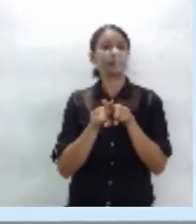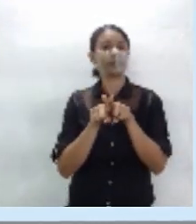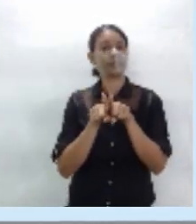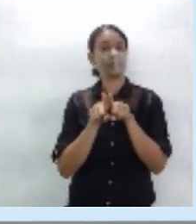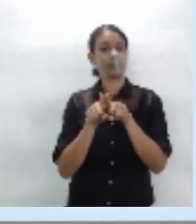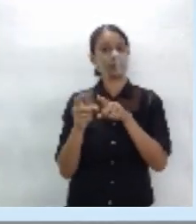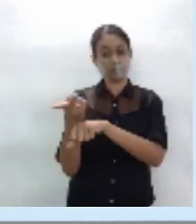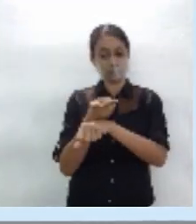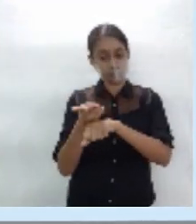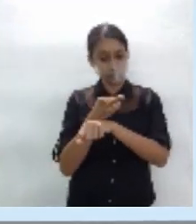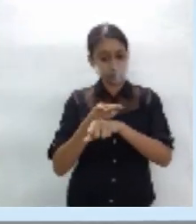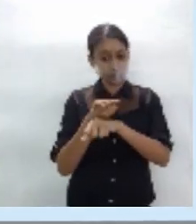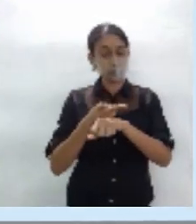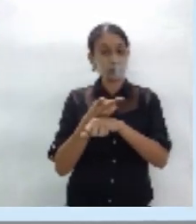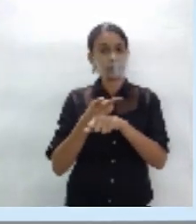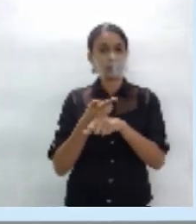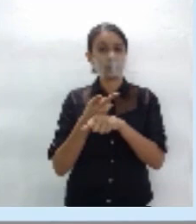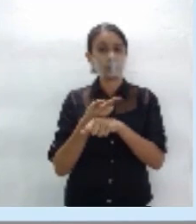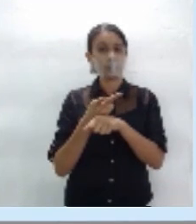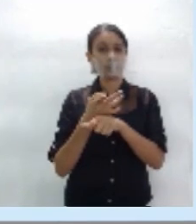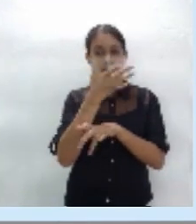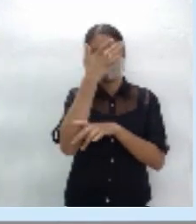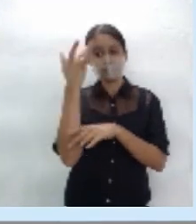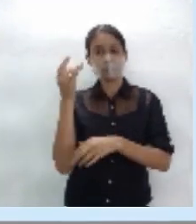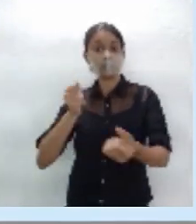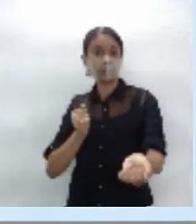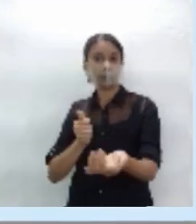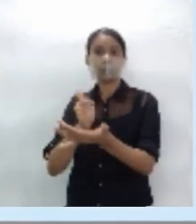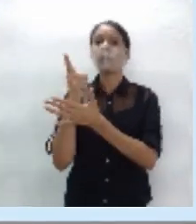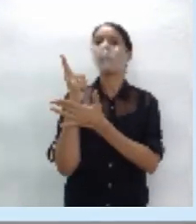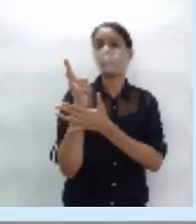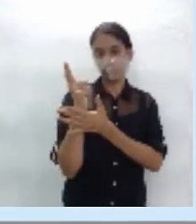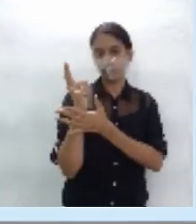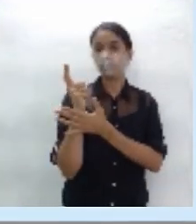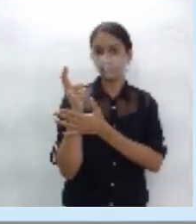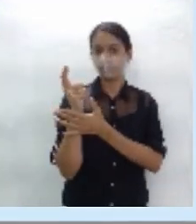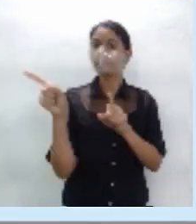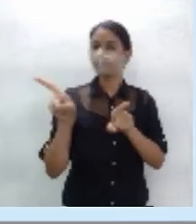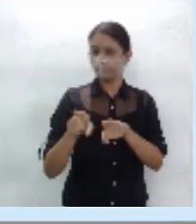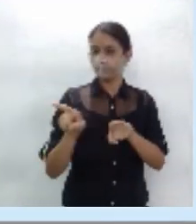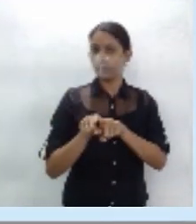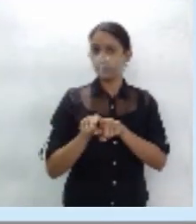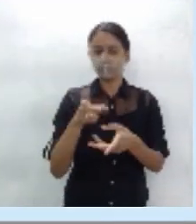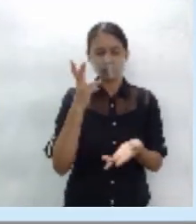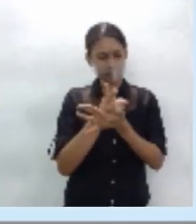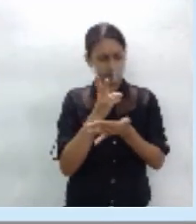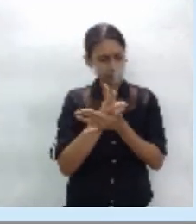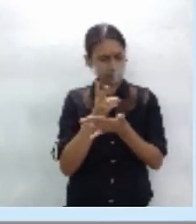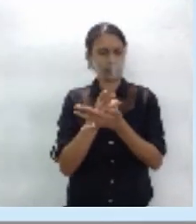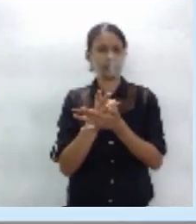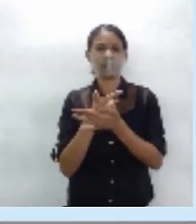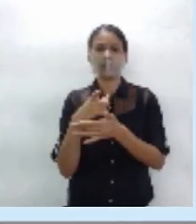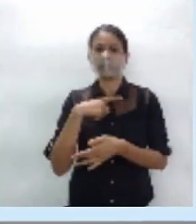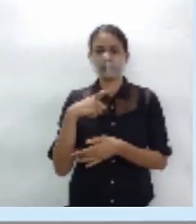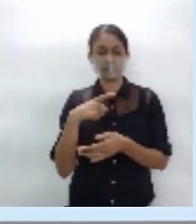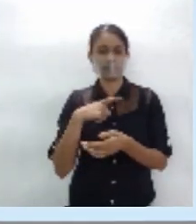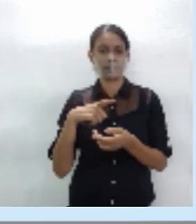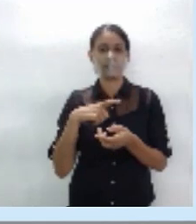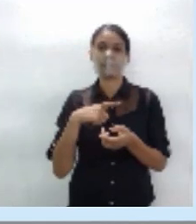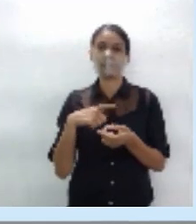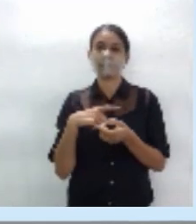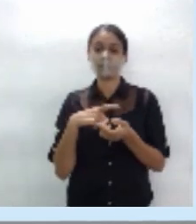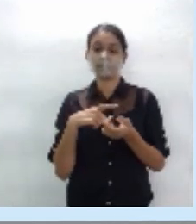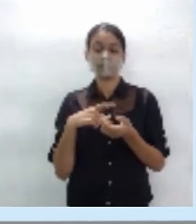automaticamente essa busca por mercado consumidor, tá certo? Então, sempre eles tiveram